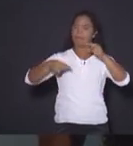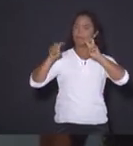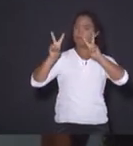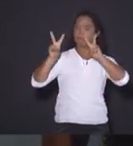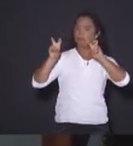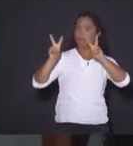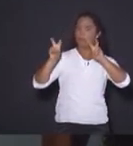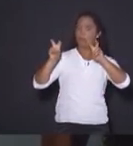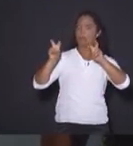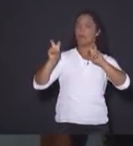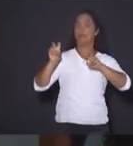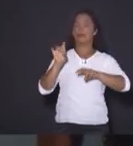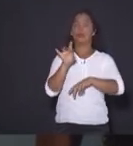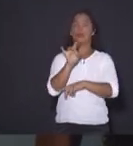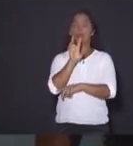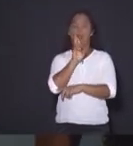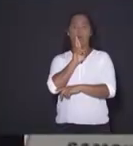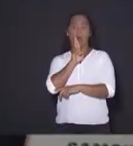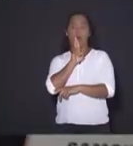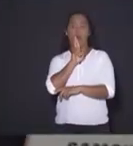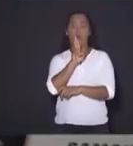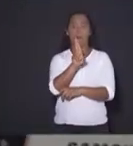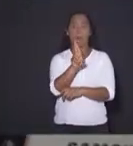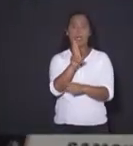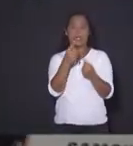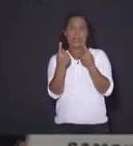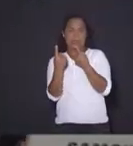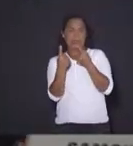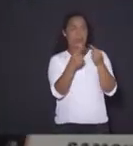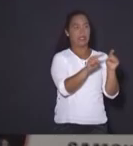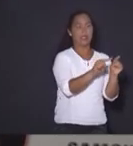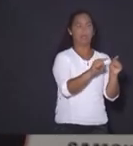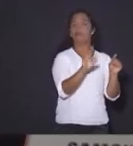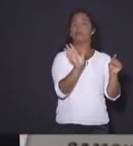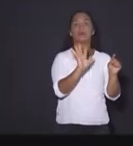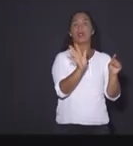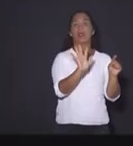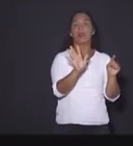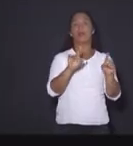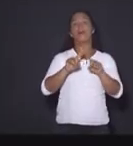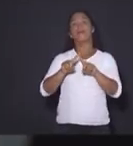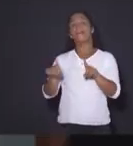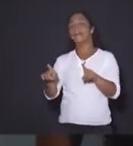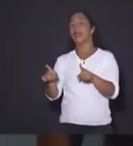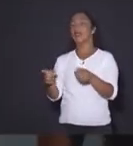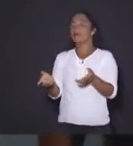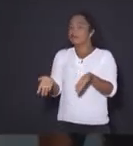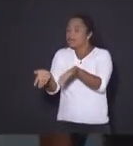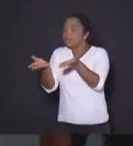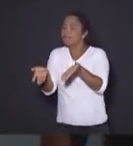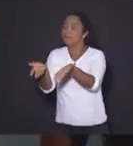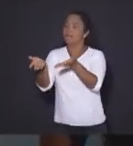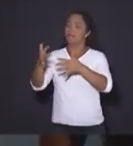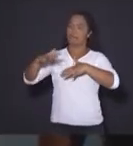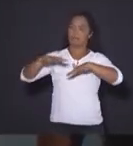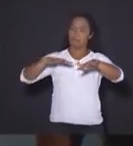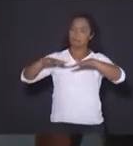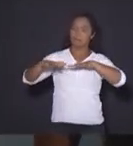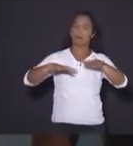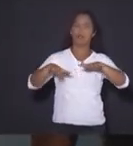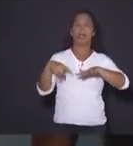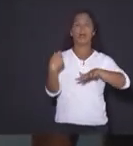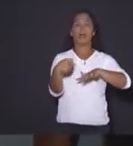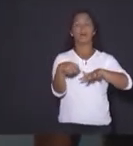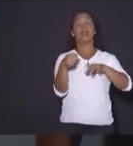pé por uma resposta alta o ataque mas mobilizando os atores sociais no sentido de que the head